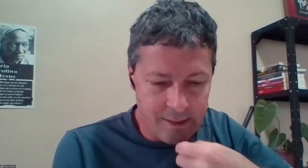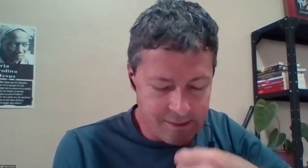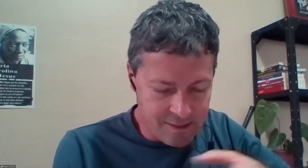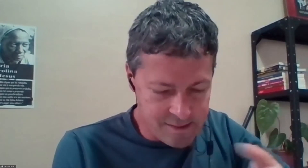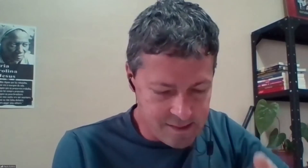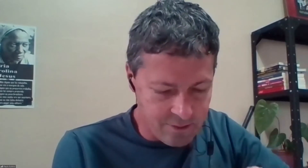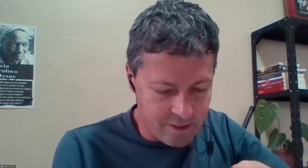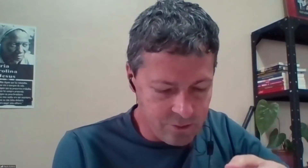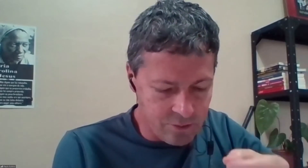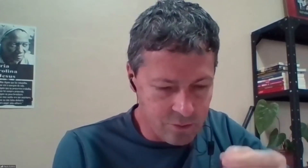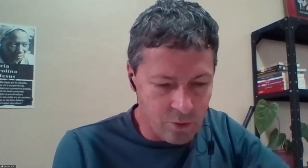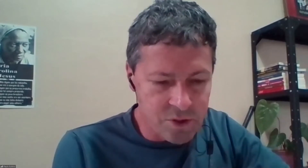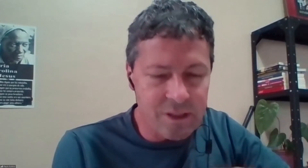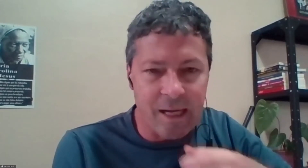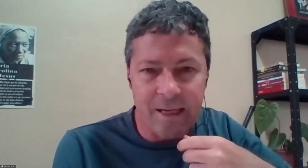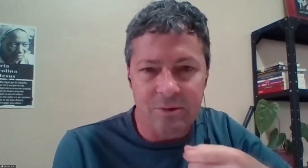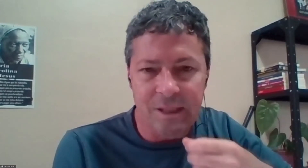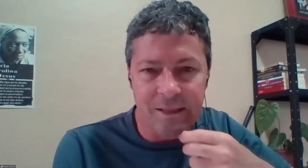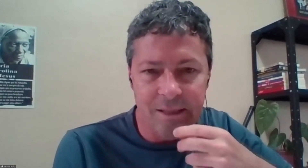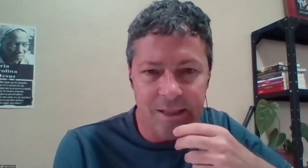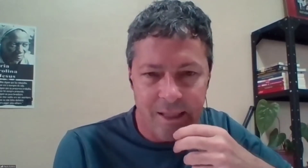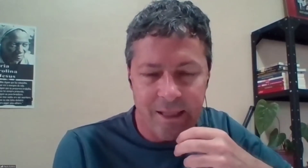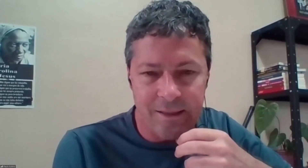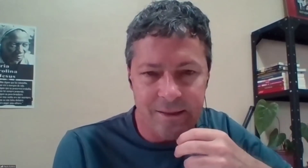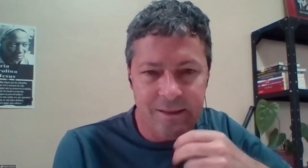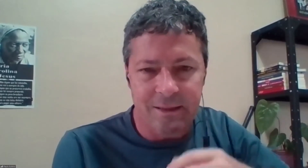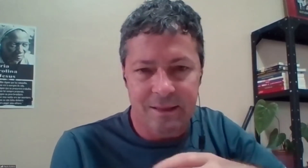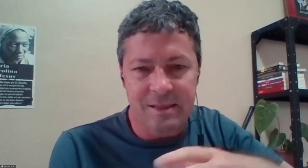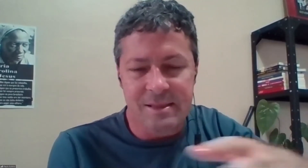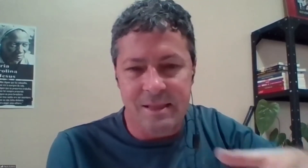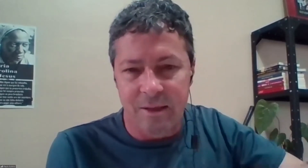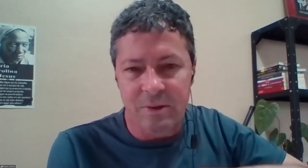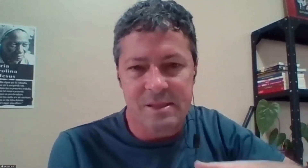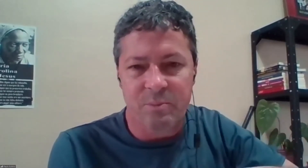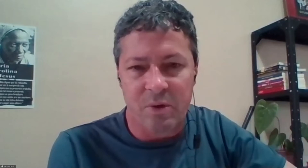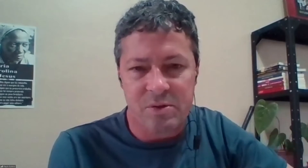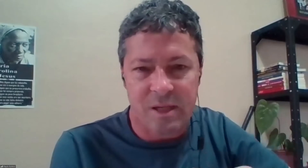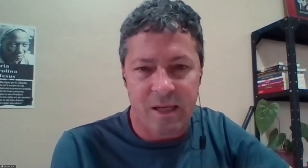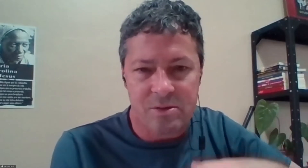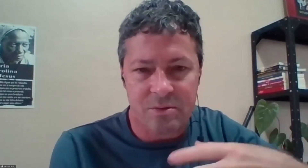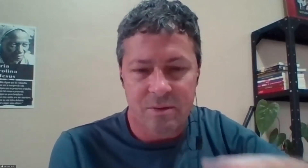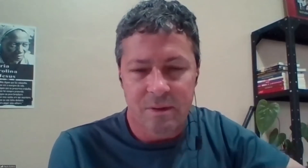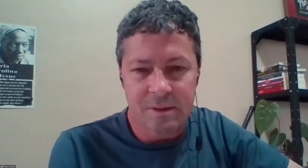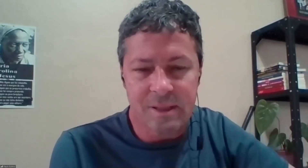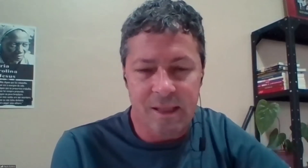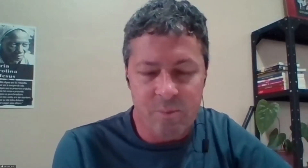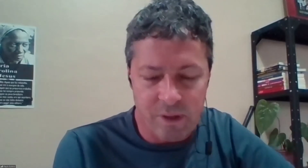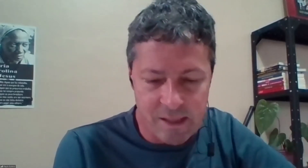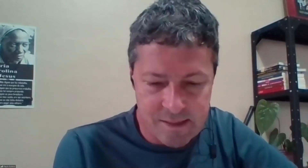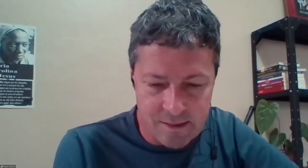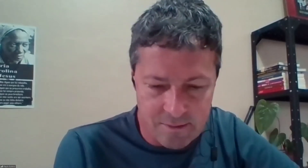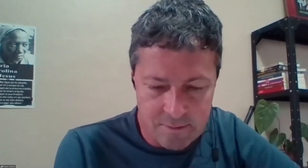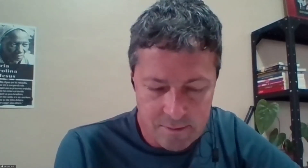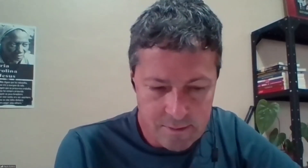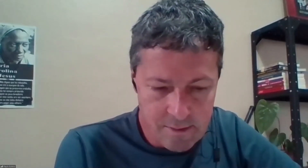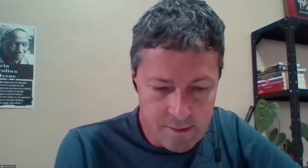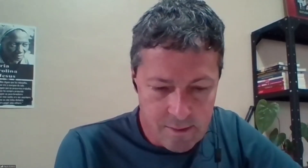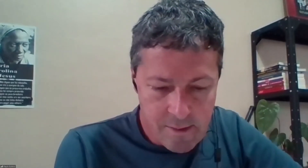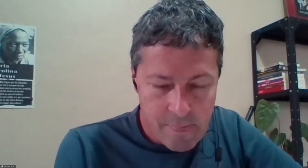chamar a atenção aí do Tiago e da Daniela, que estão nesse processo de